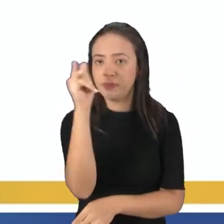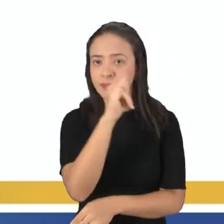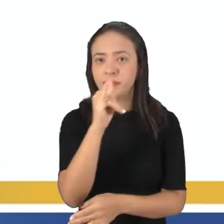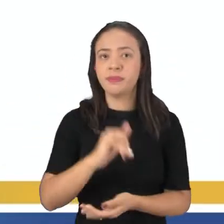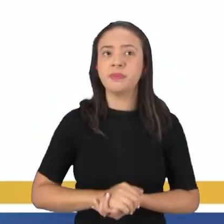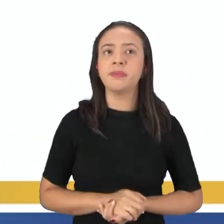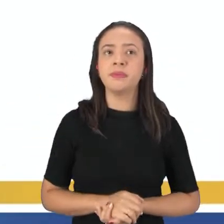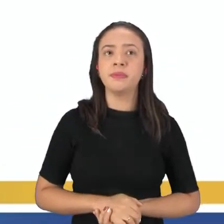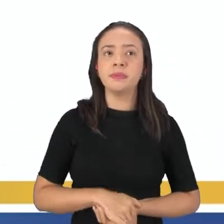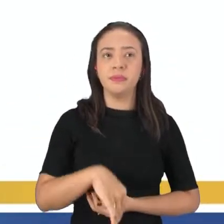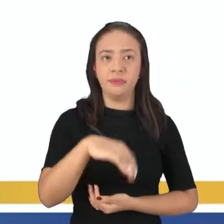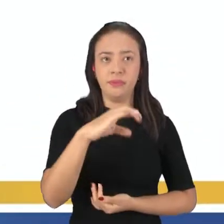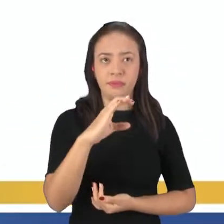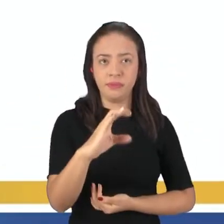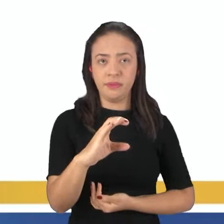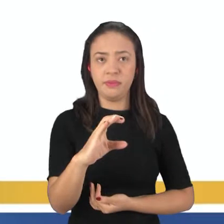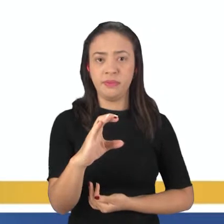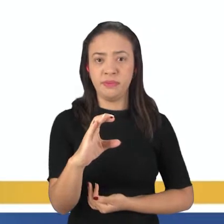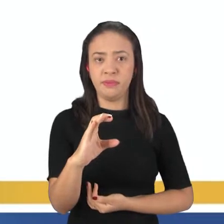primeira vez na Itália.